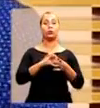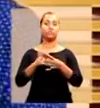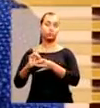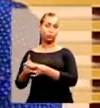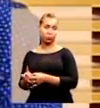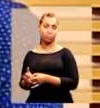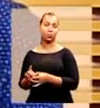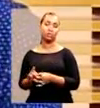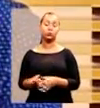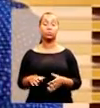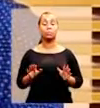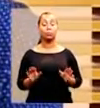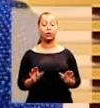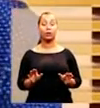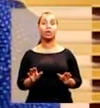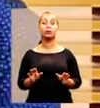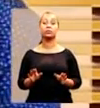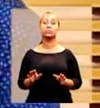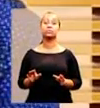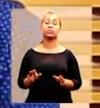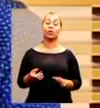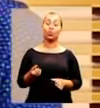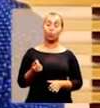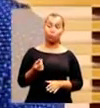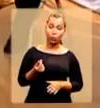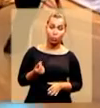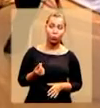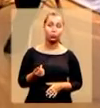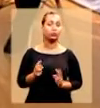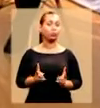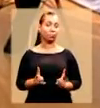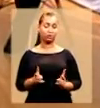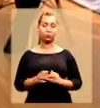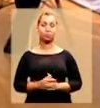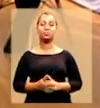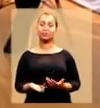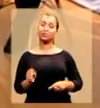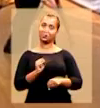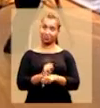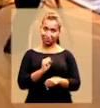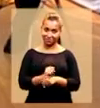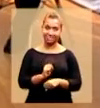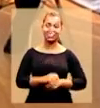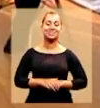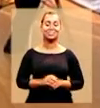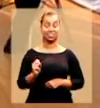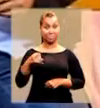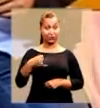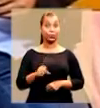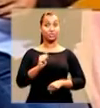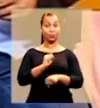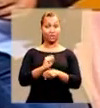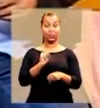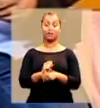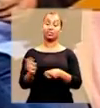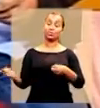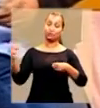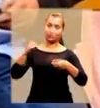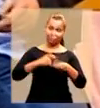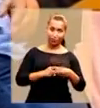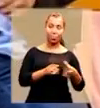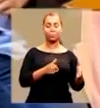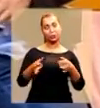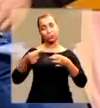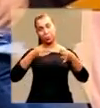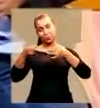esses contextos, assim, né, nesse sentido, mas... O custo é o mesmo. Vamos fazer um intervalinho, Matheus? Vamos sim. A gente faz um intervalo e